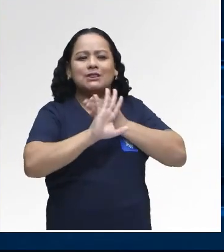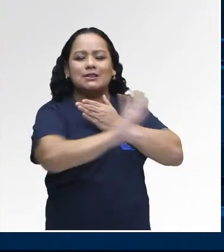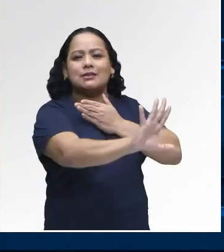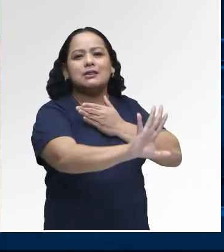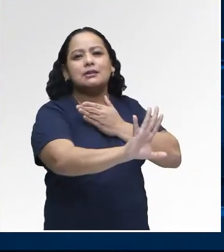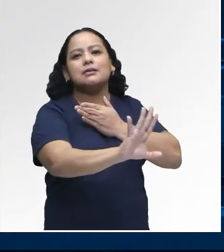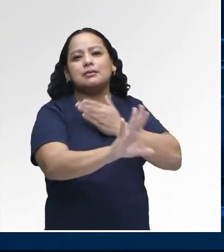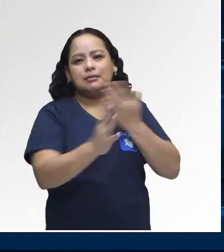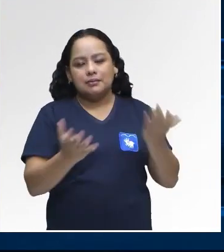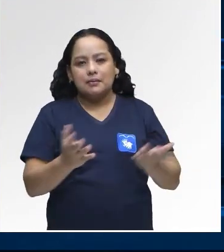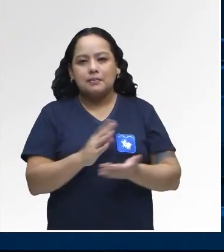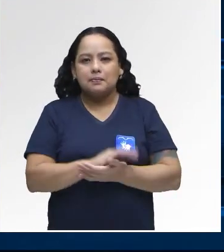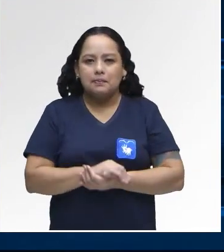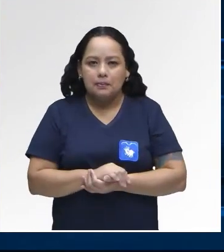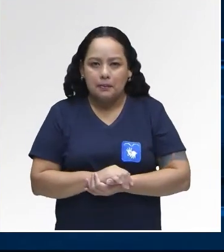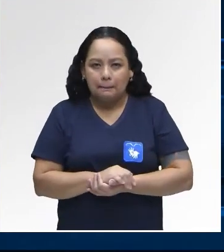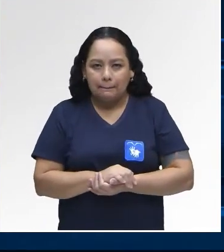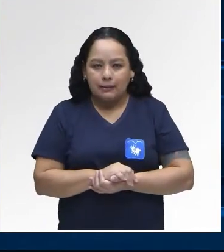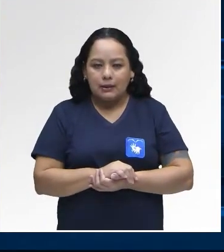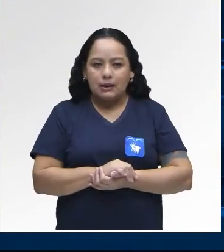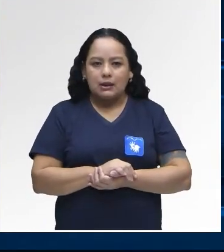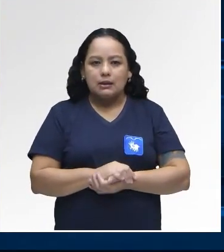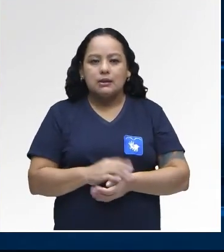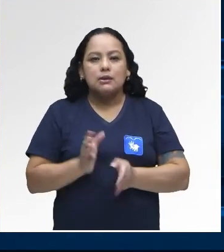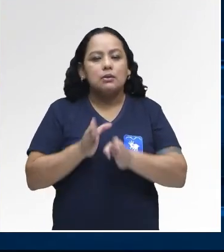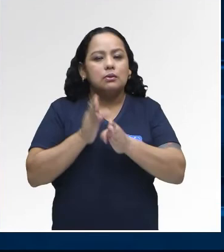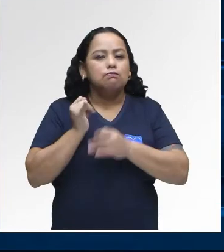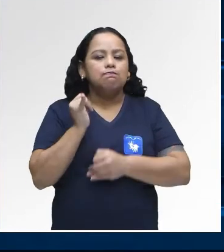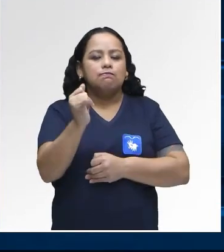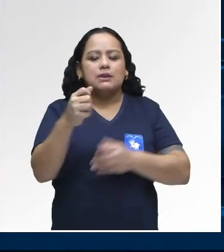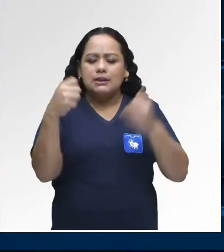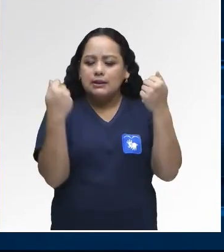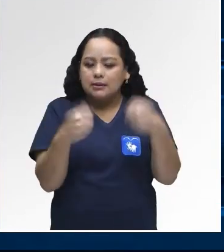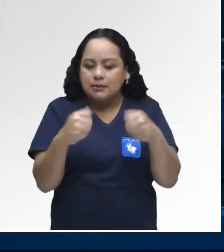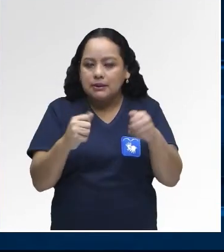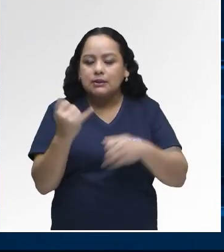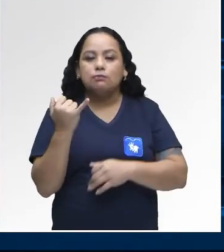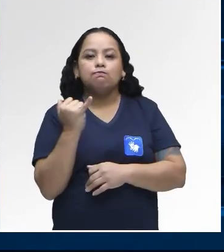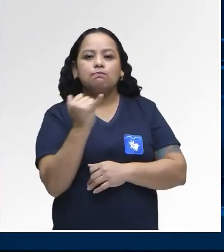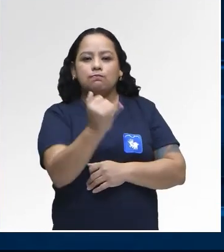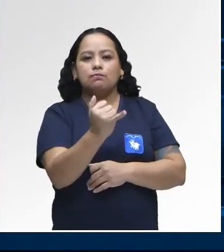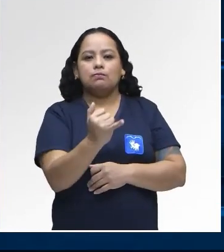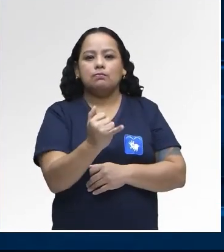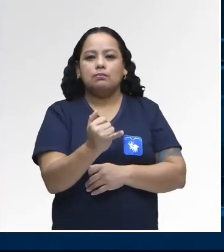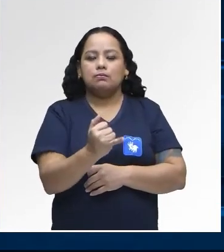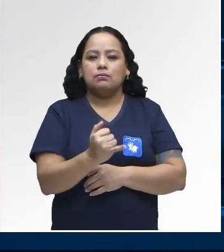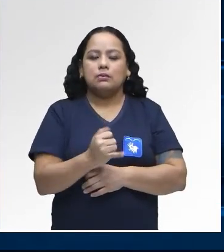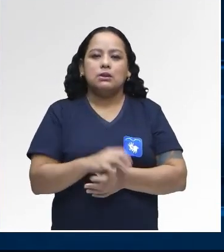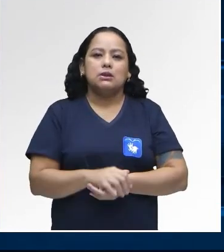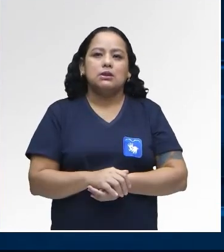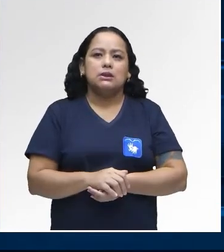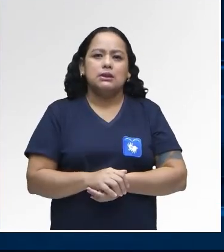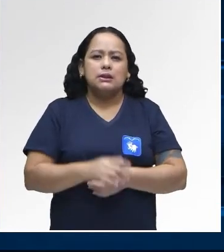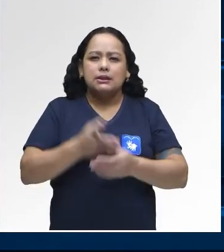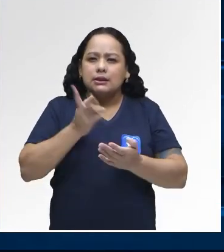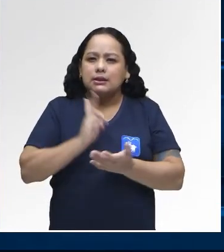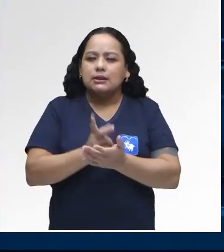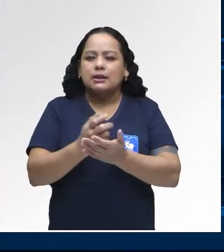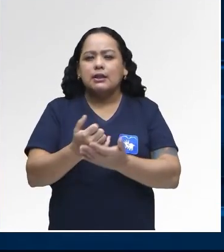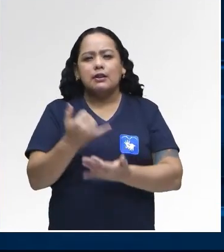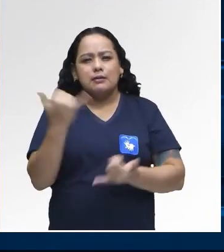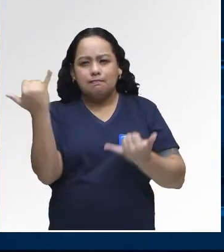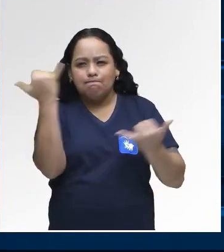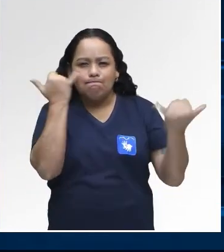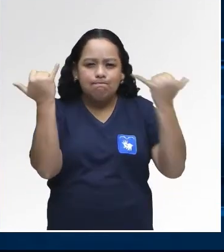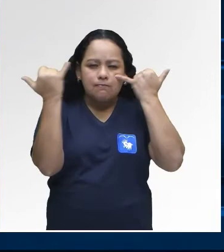dependente químico, né? Então, é preciso informar o máximo de informação que vocês